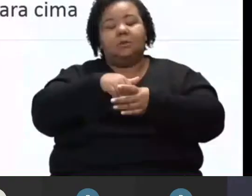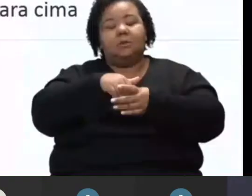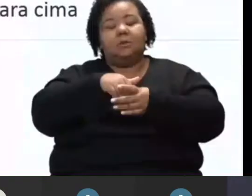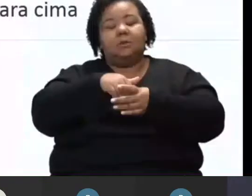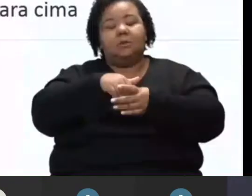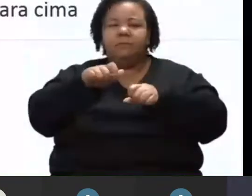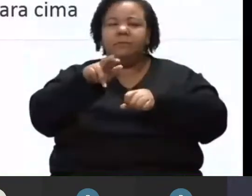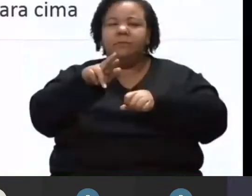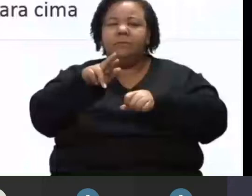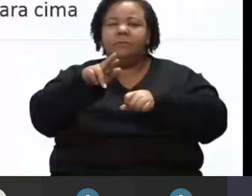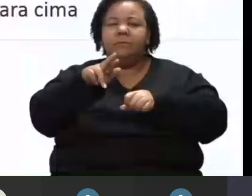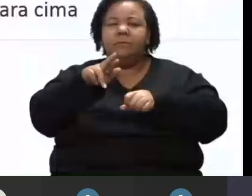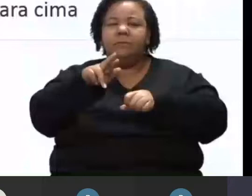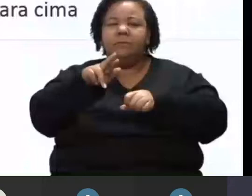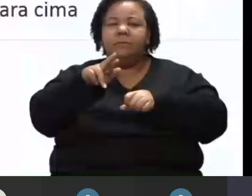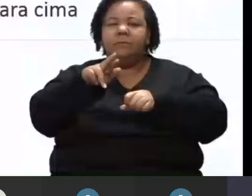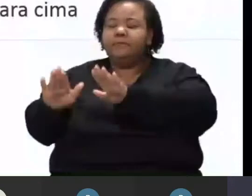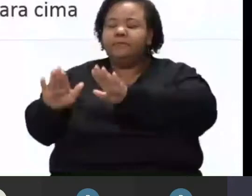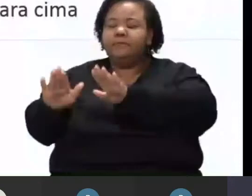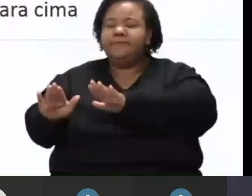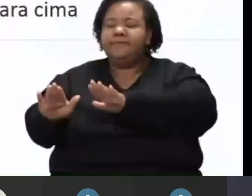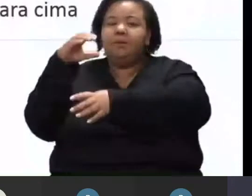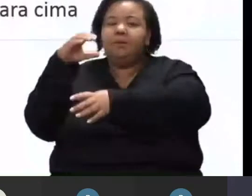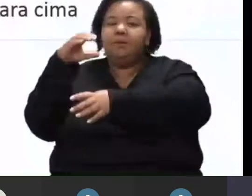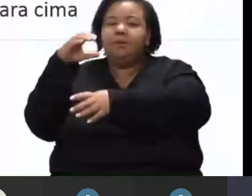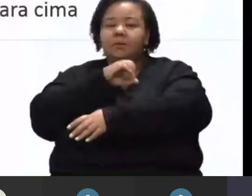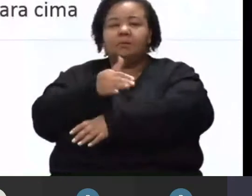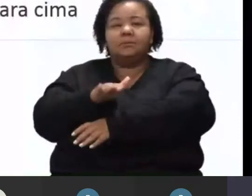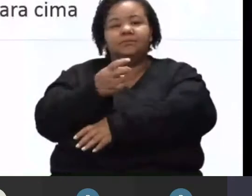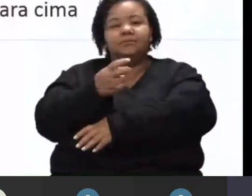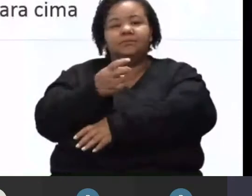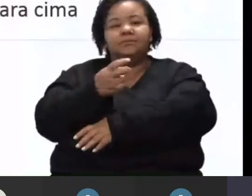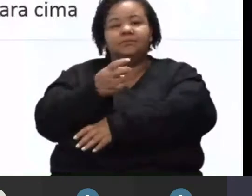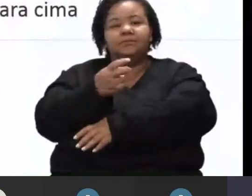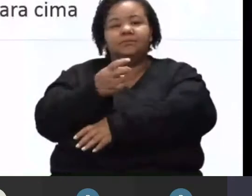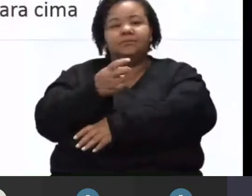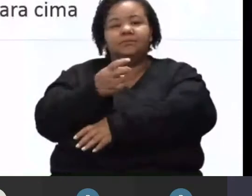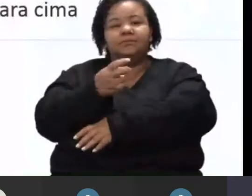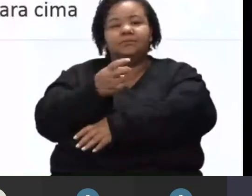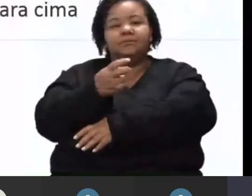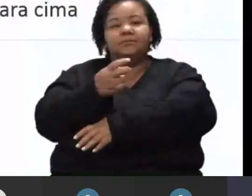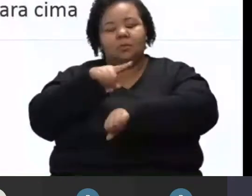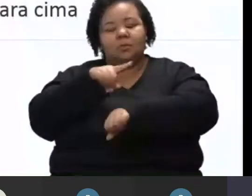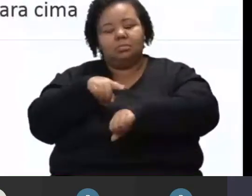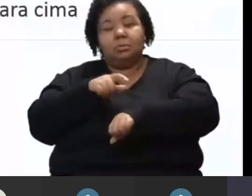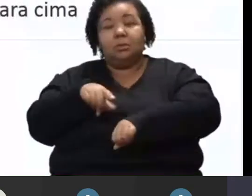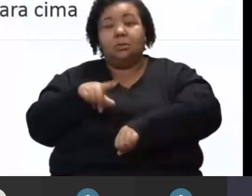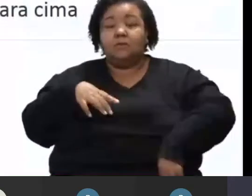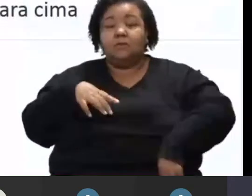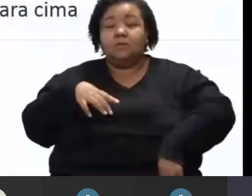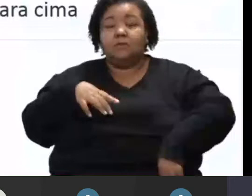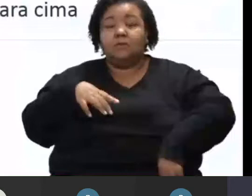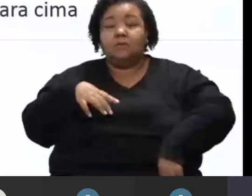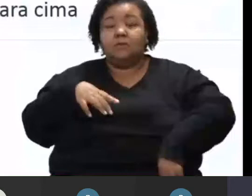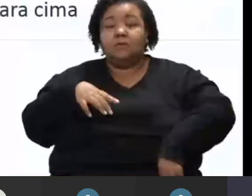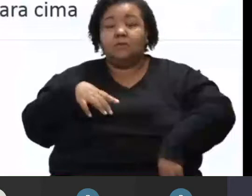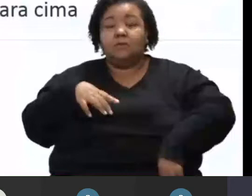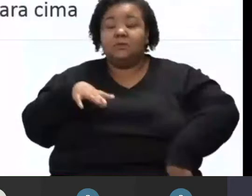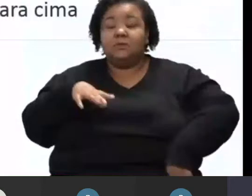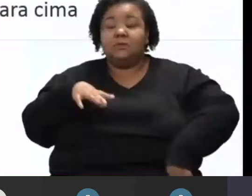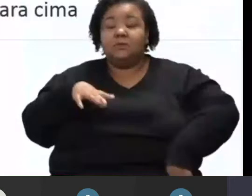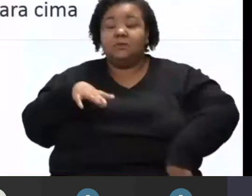por aproximadamente 24 horas. Por quê? Porque é um tempo que vai garantir que você veja se realmente aquele meio de cultura está